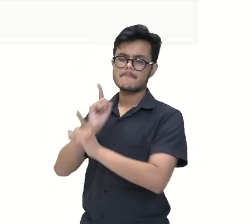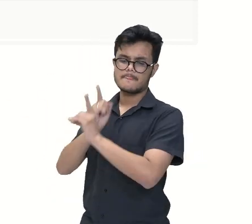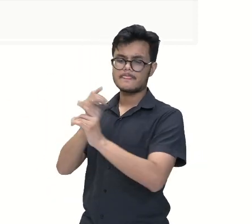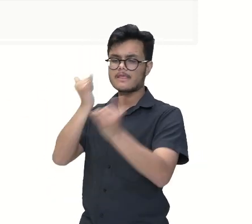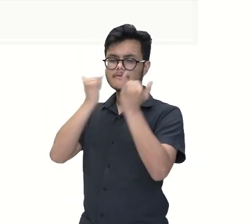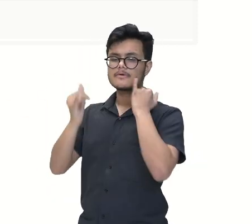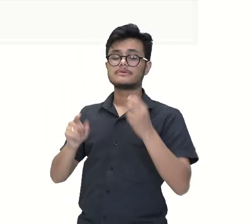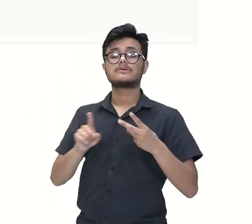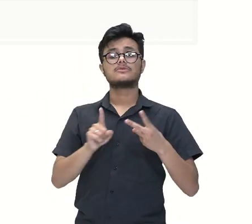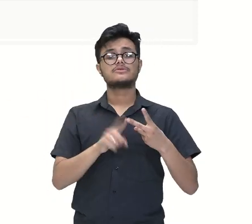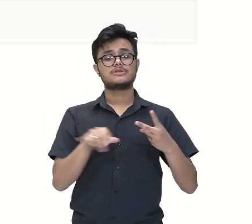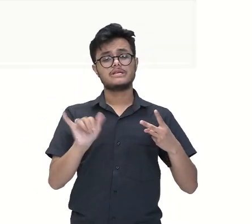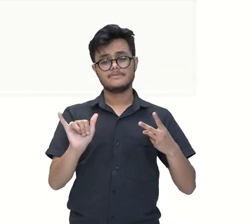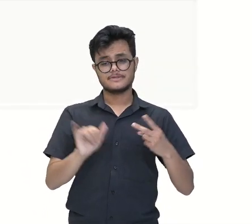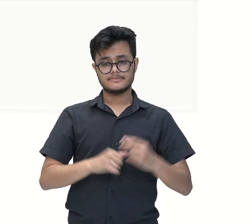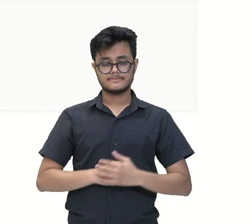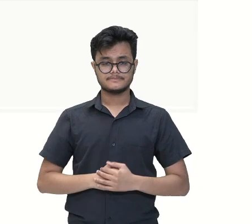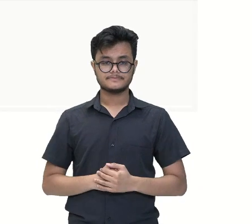o valor de delta